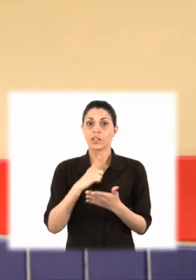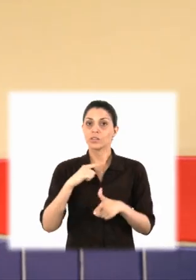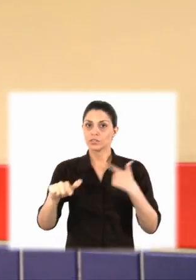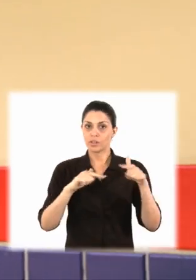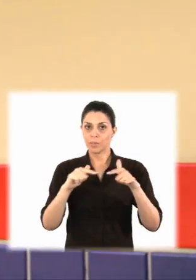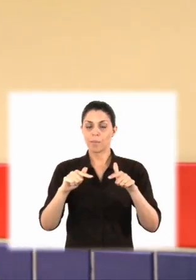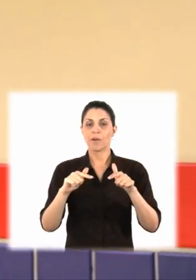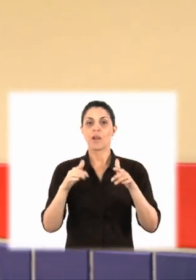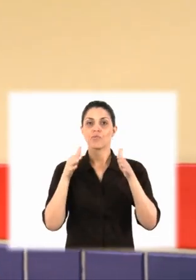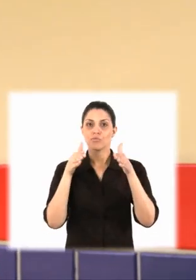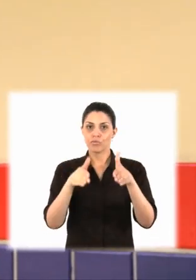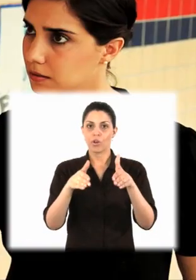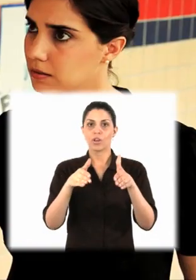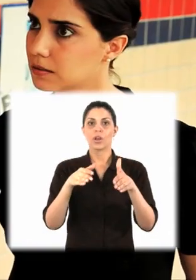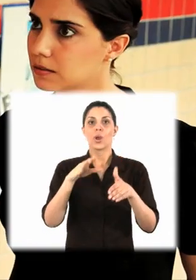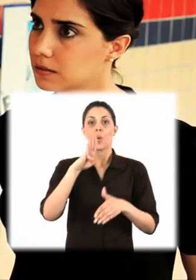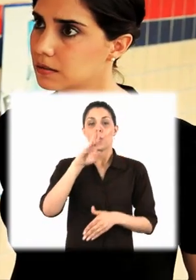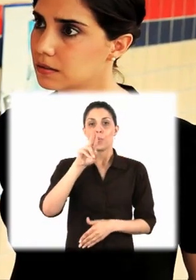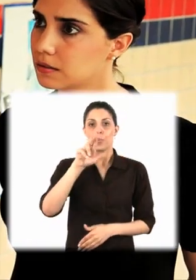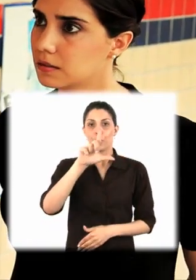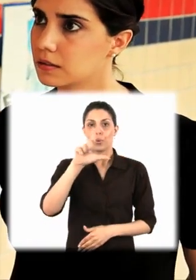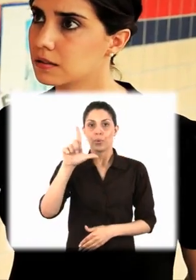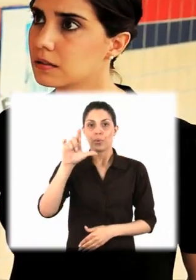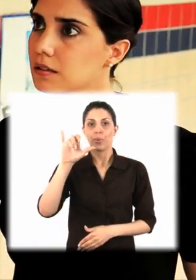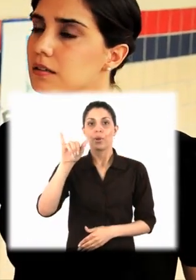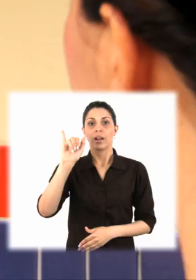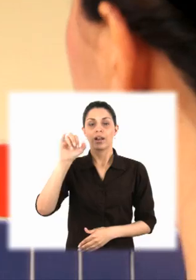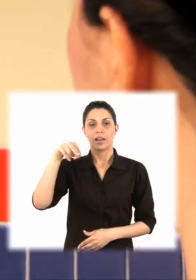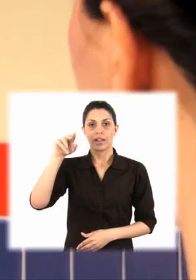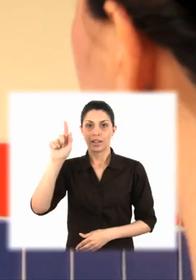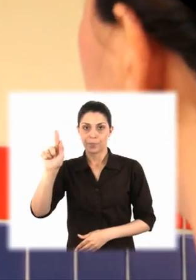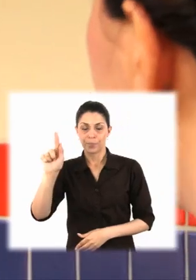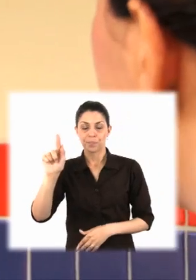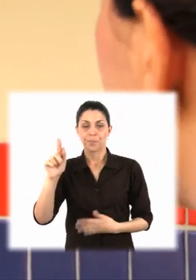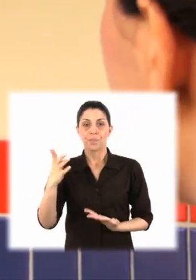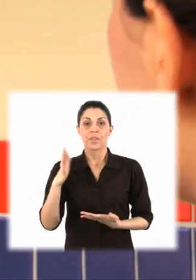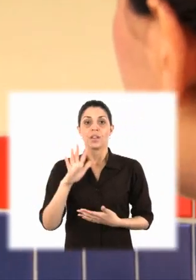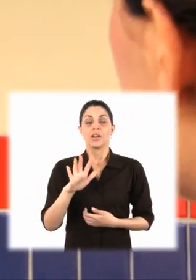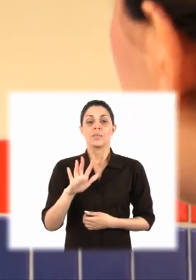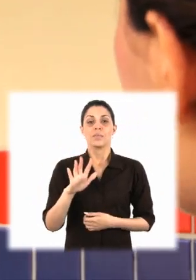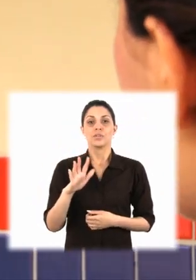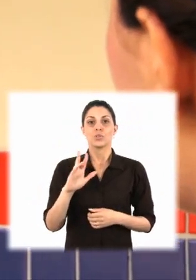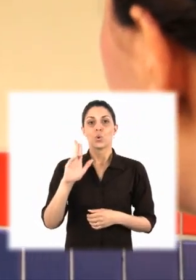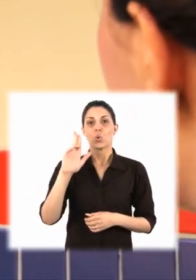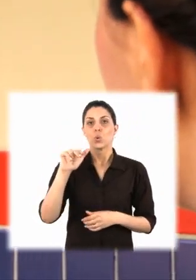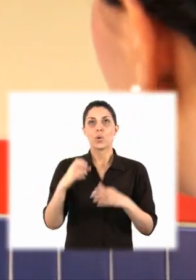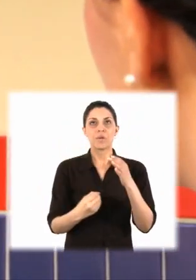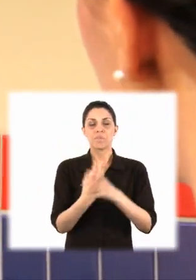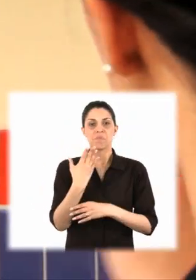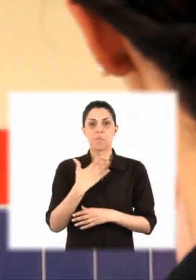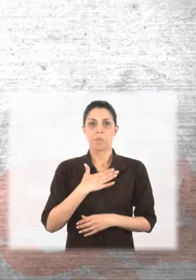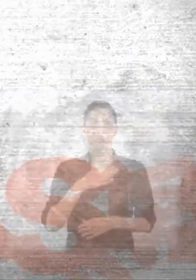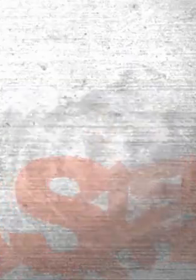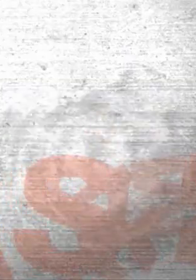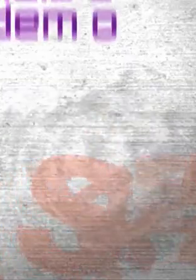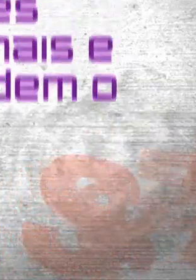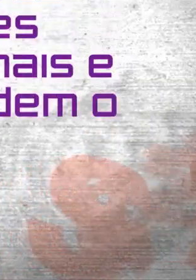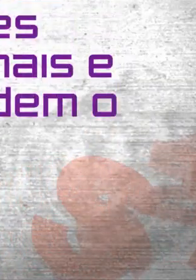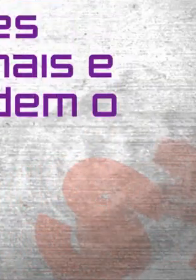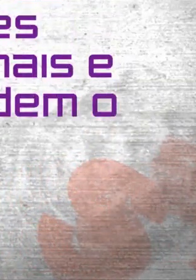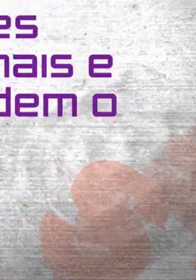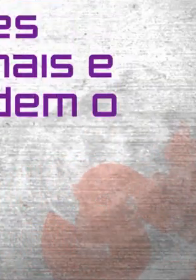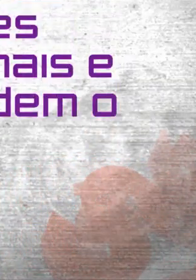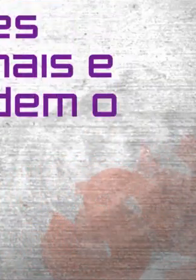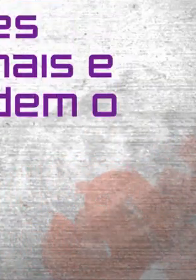esse mês na escola, sobre o bullying. Mas aí, sei como é que faz, mas eu nunca fiz não, nunca tive uma experiência de fazer não.